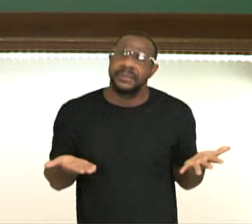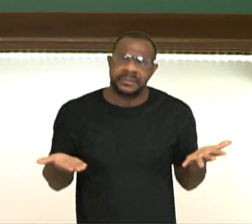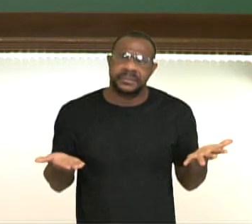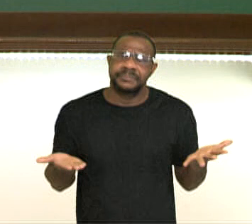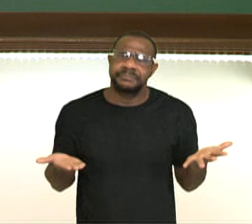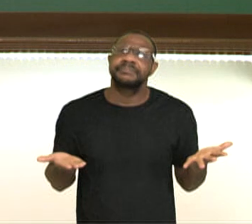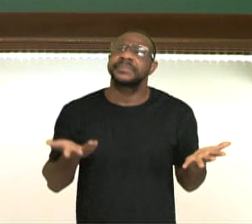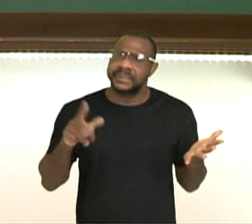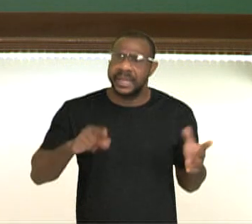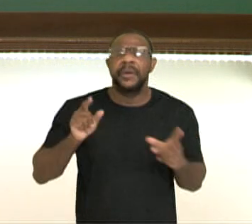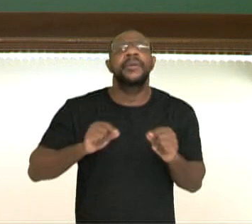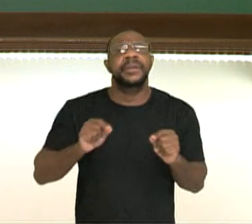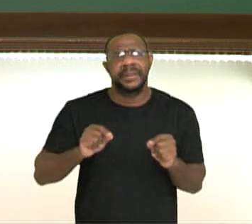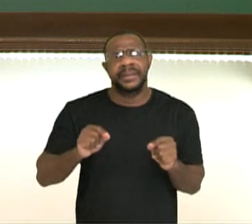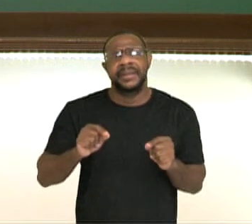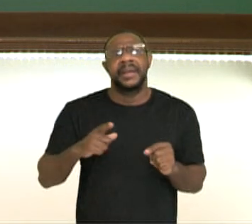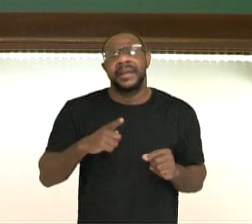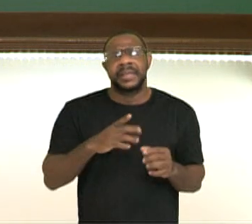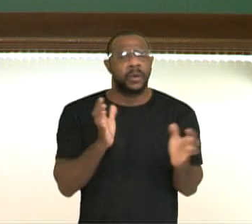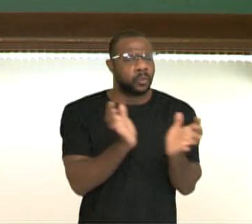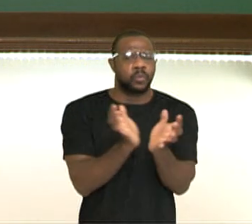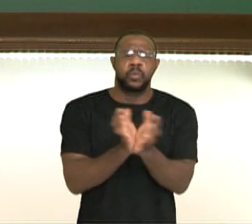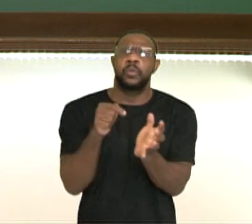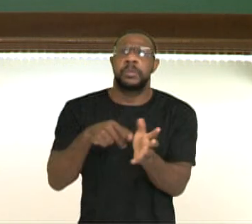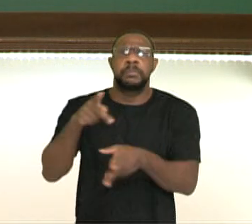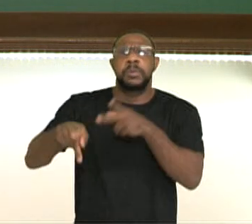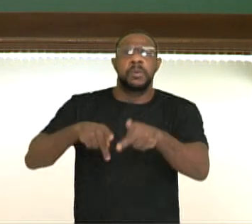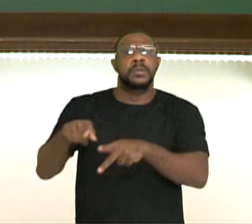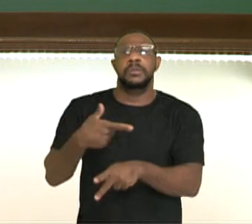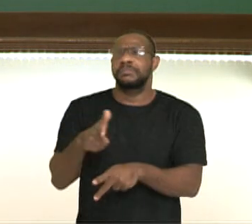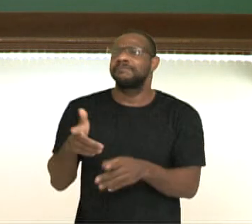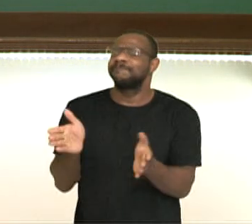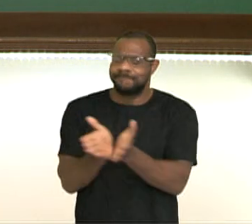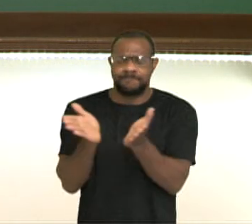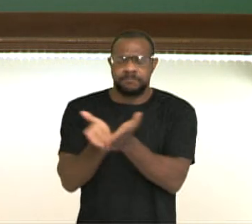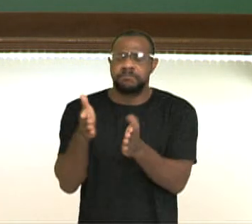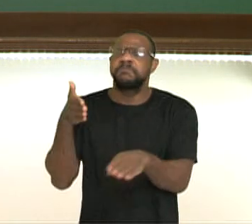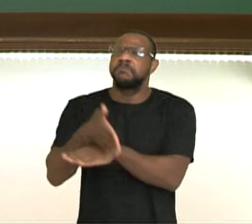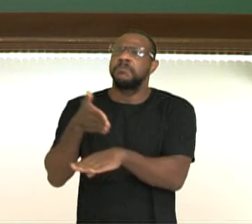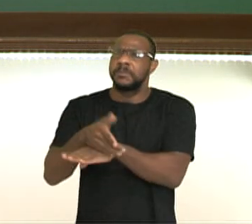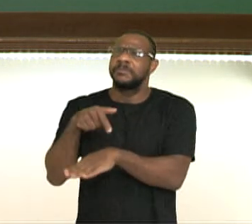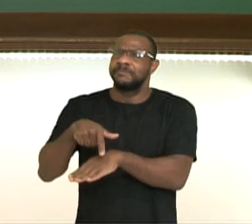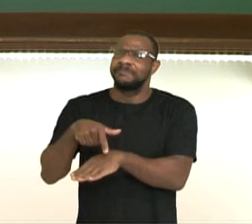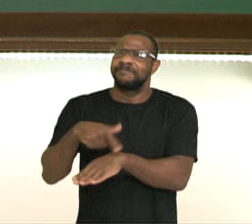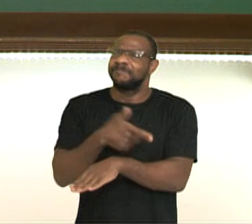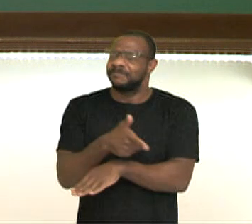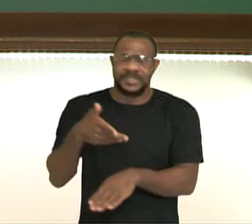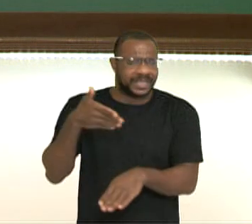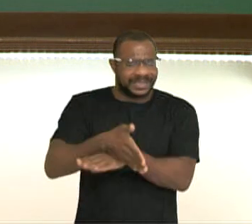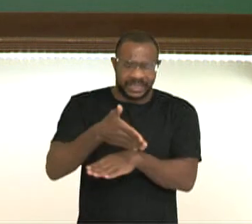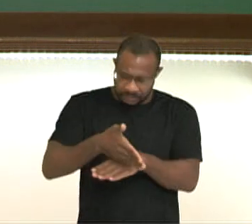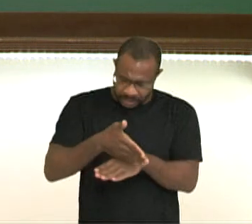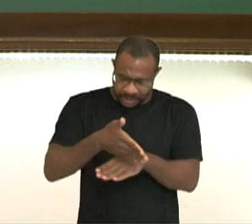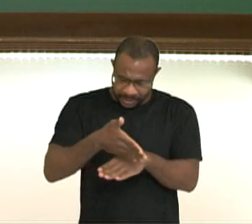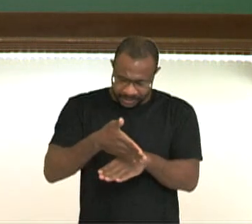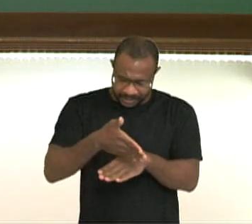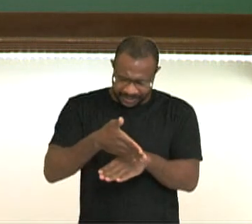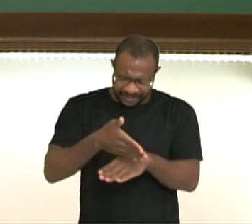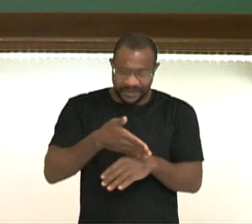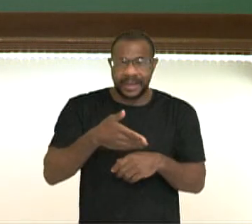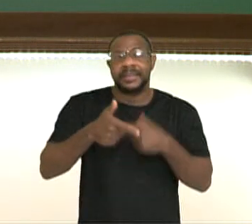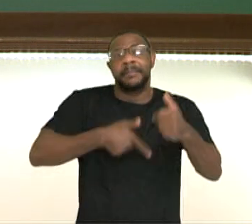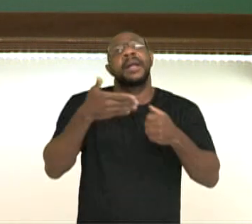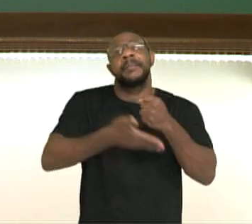uma determinada porção da população mundial como pobre. E o que classifica isso? Que indicadores